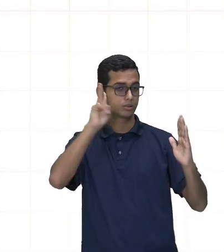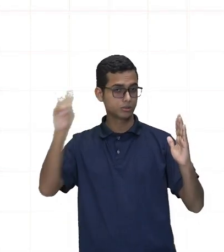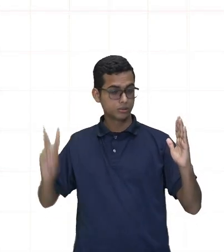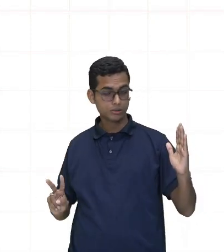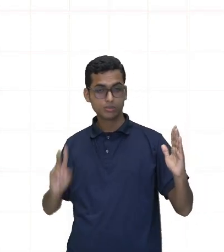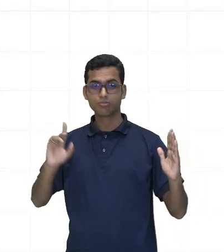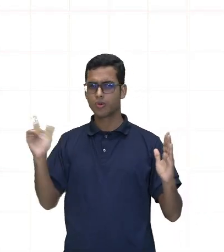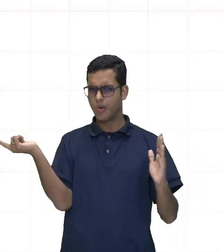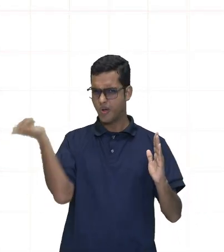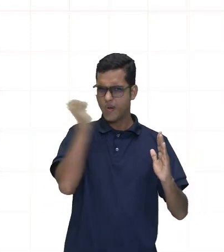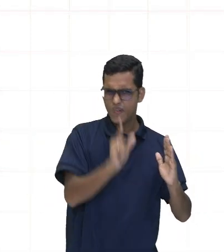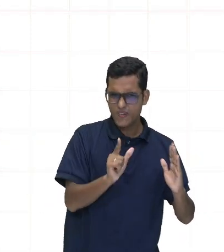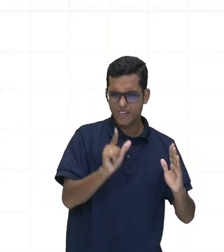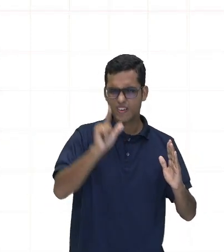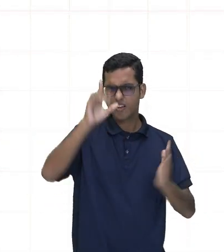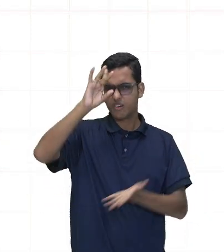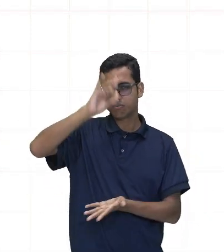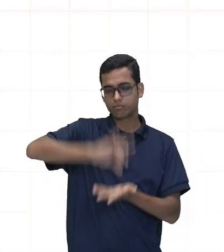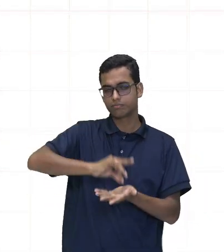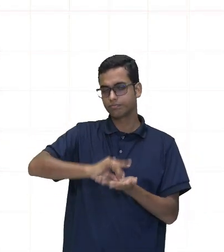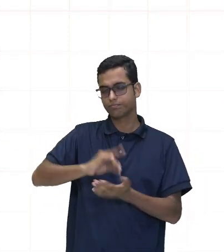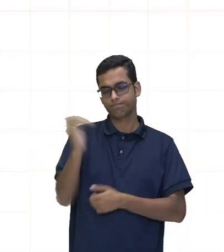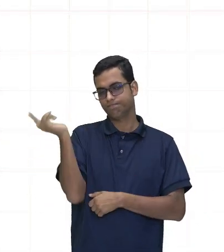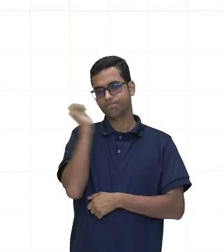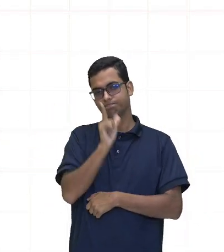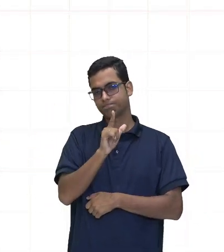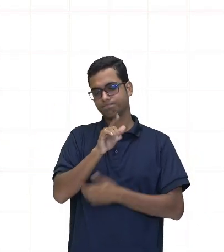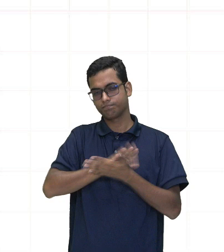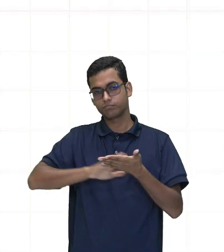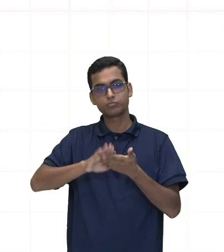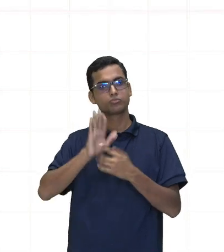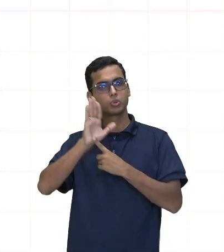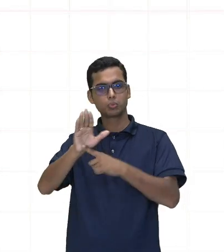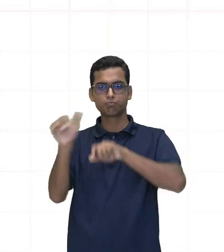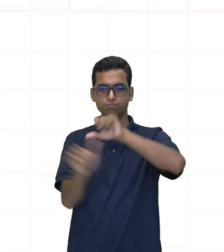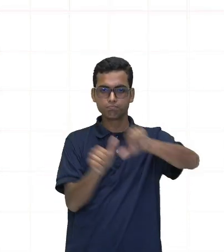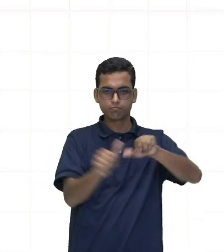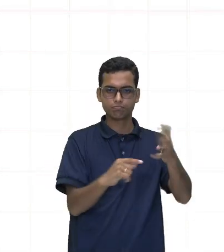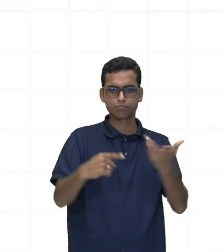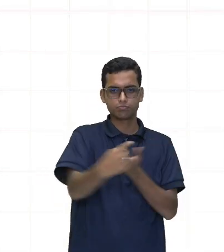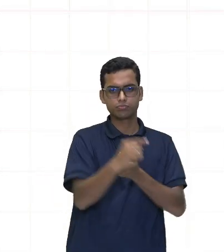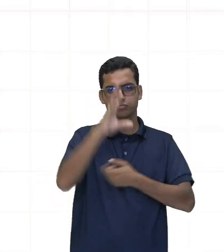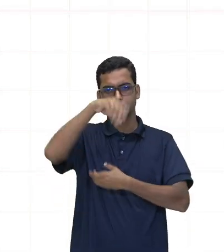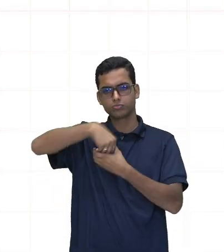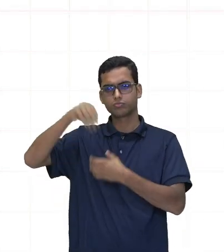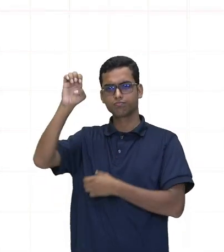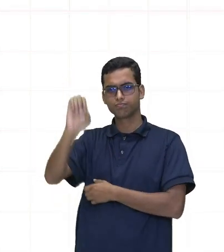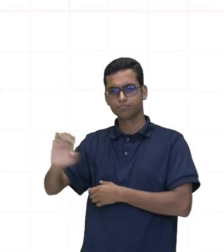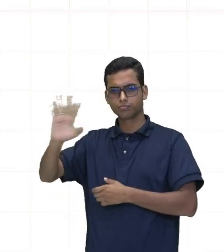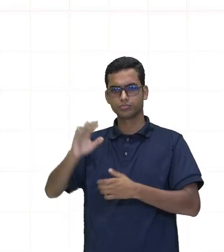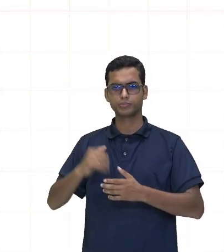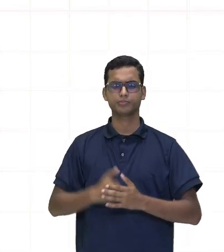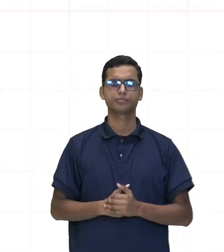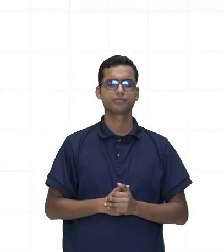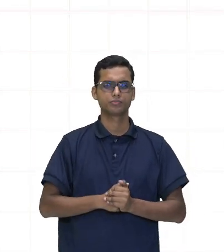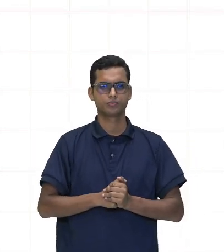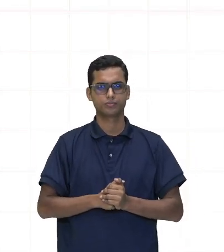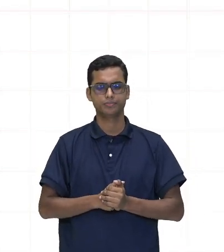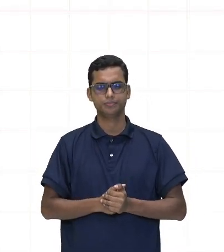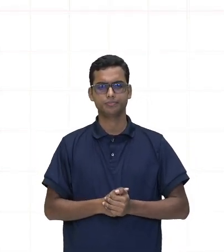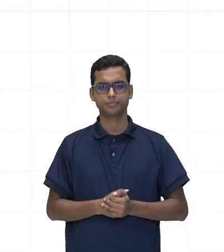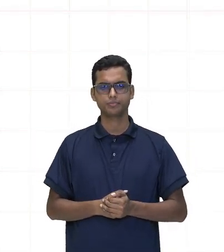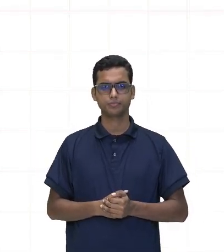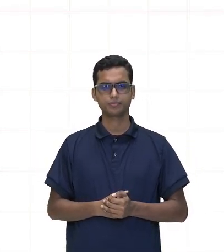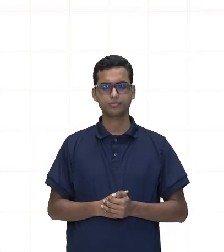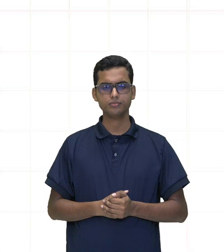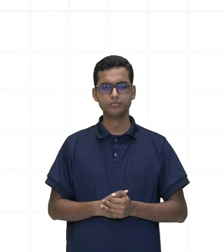do feudalismo para o capitalismo foi um processo complexo, que ocorreu ao longo de vários